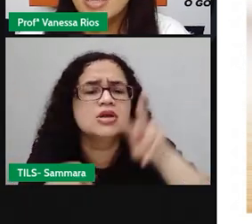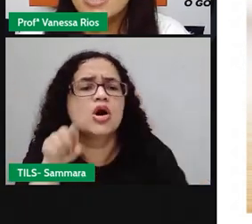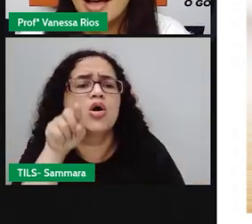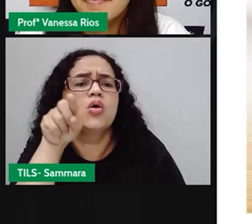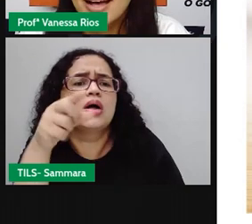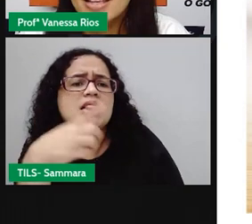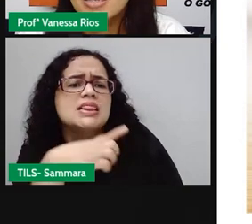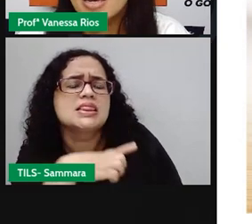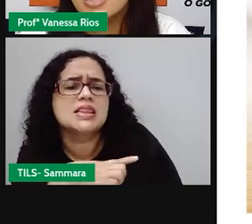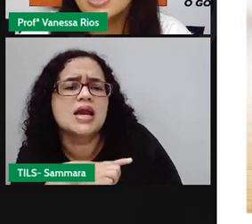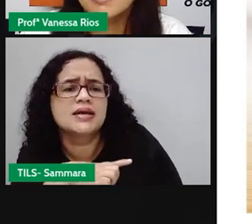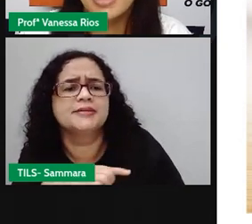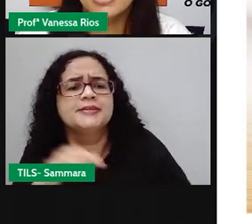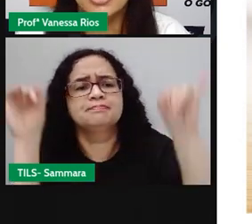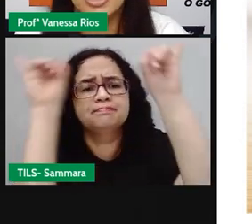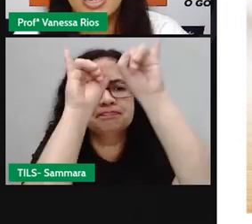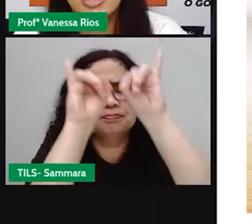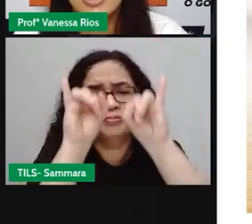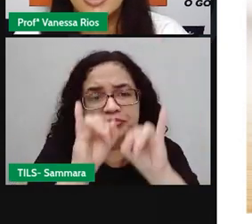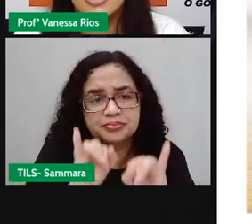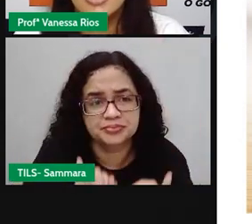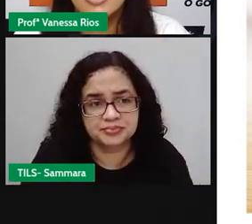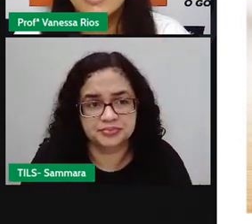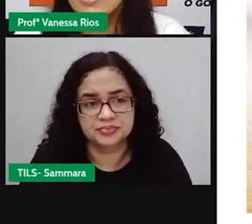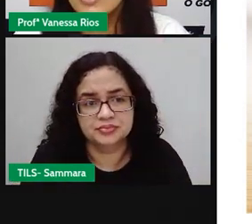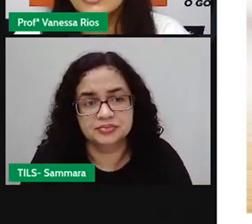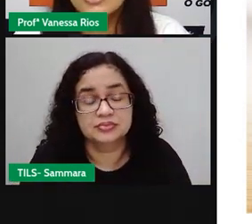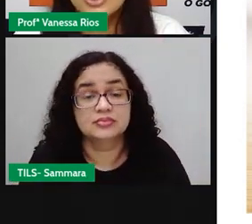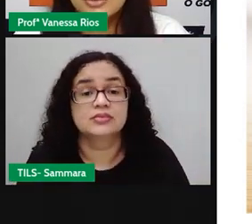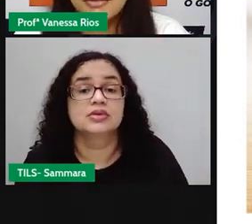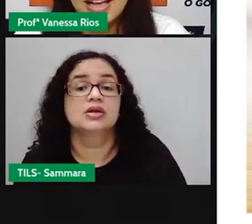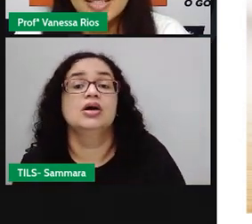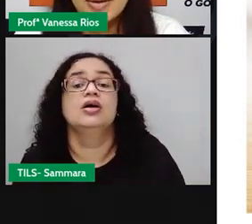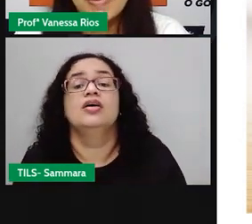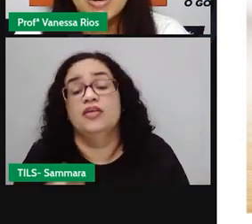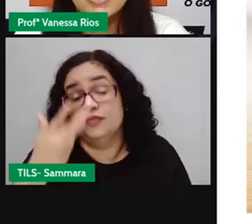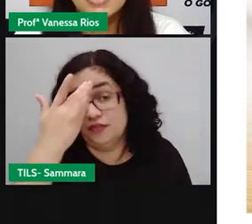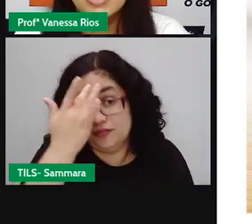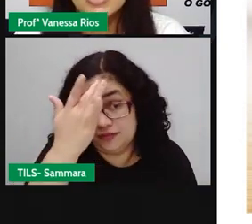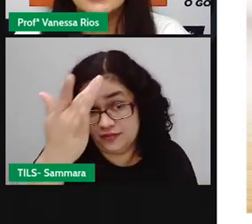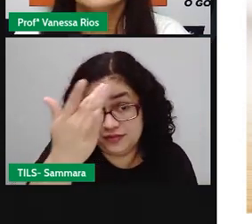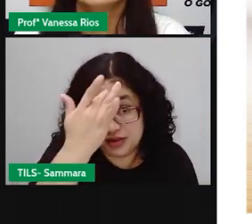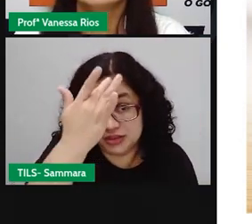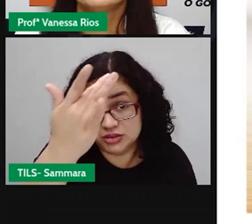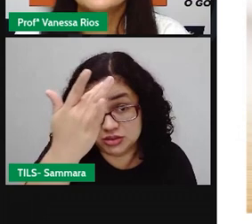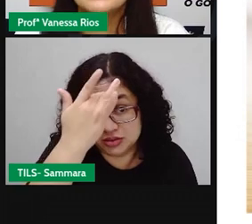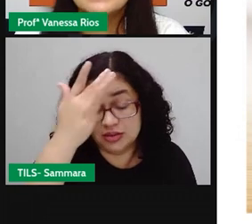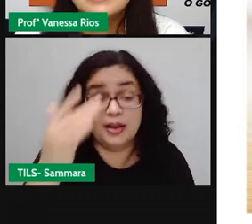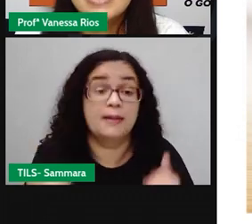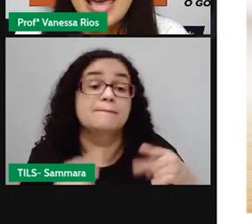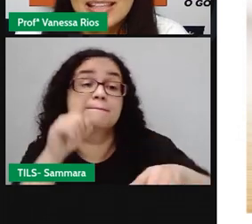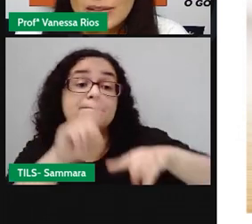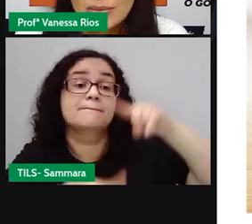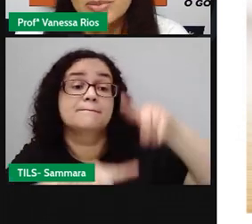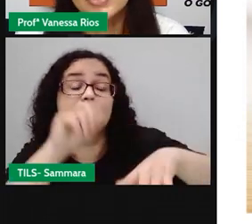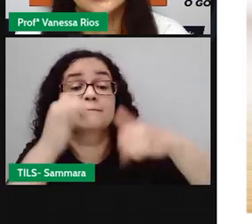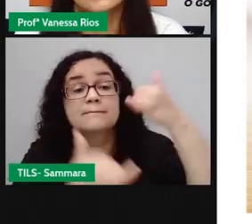que é que, né, aparece aí nessa imagem, né? Muito, muito fácil. Aparecem aí